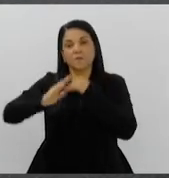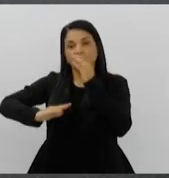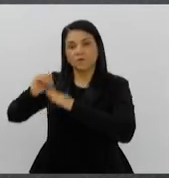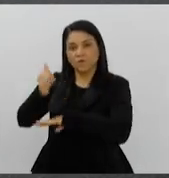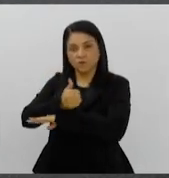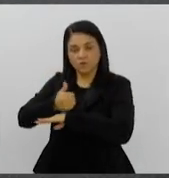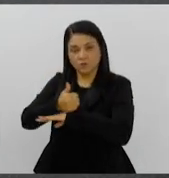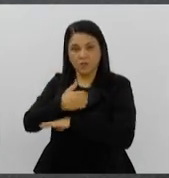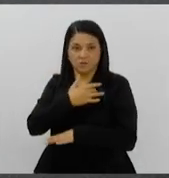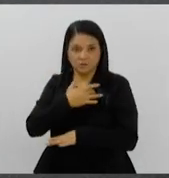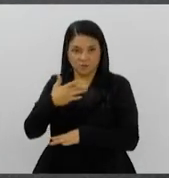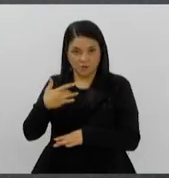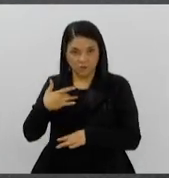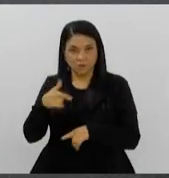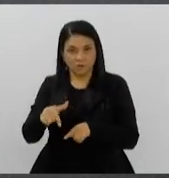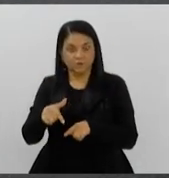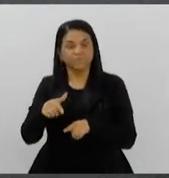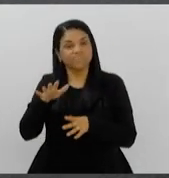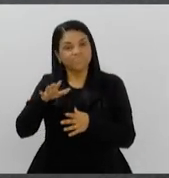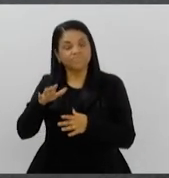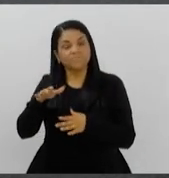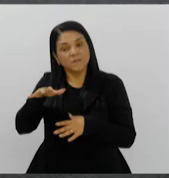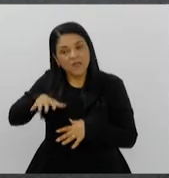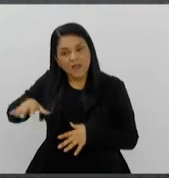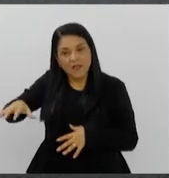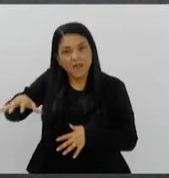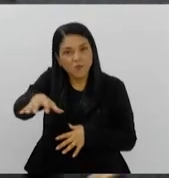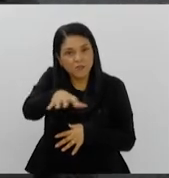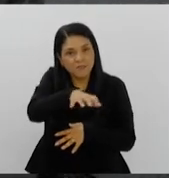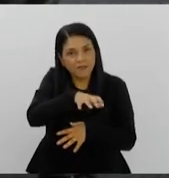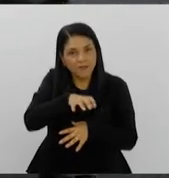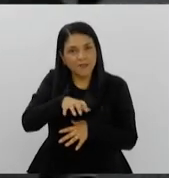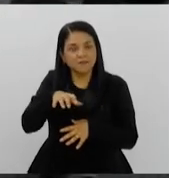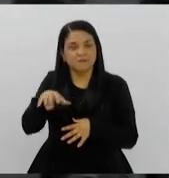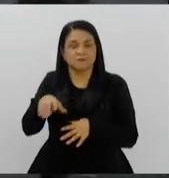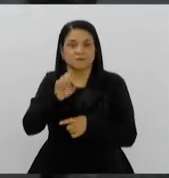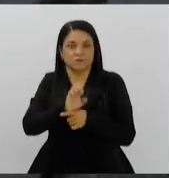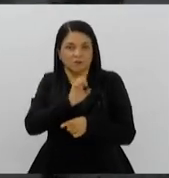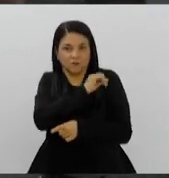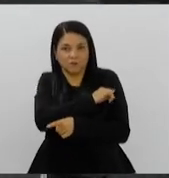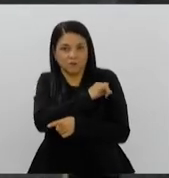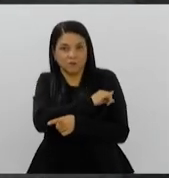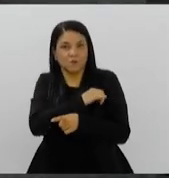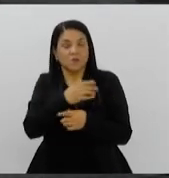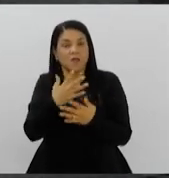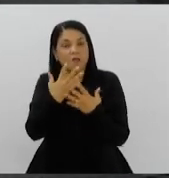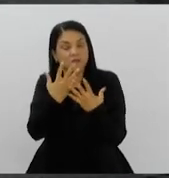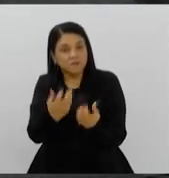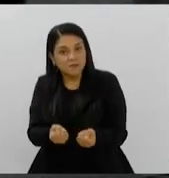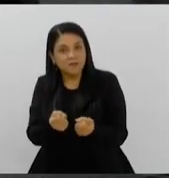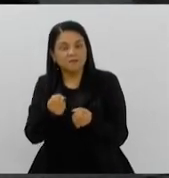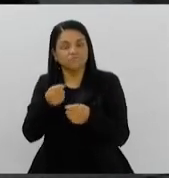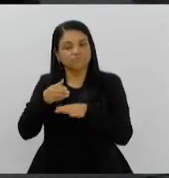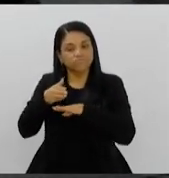são realidades instaladas aqui no estado do Rio de Janeiro, permitam acesso de